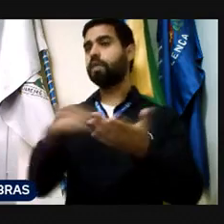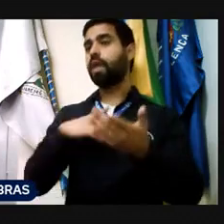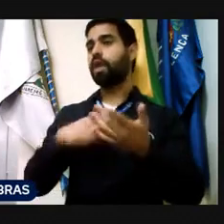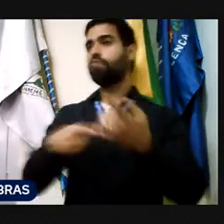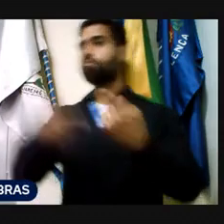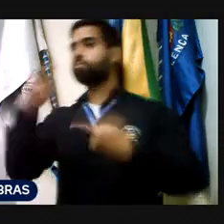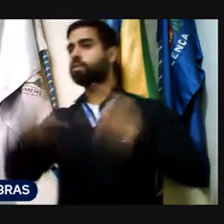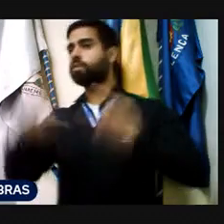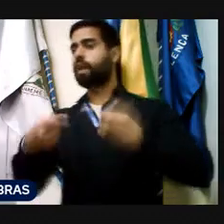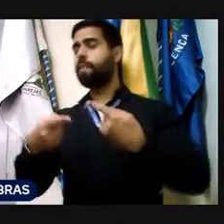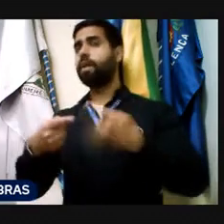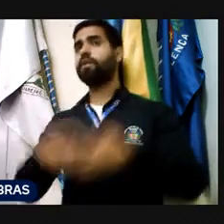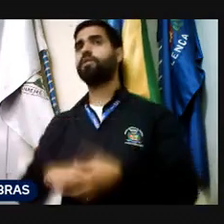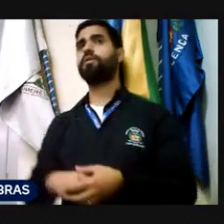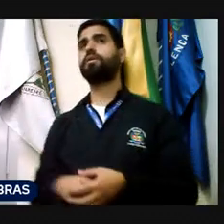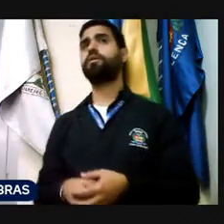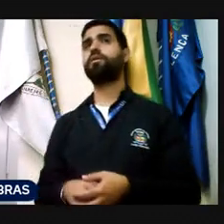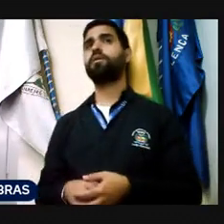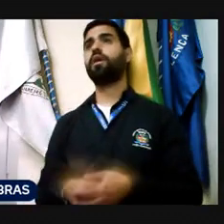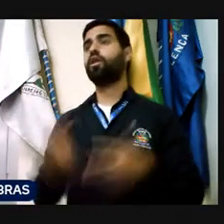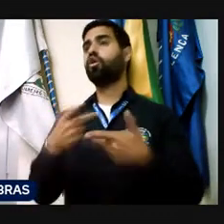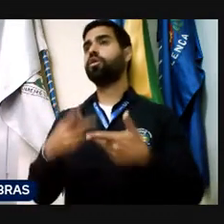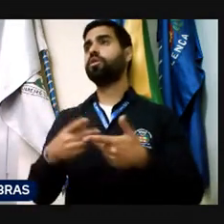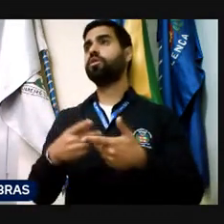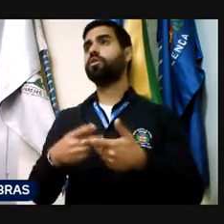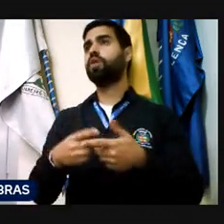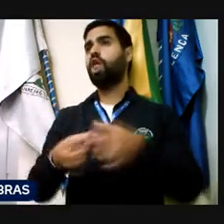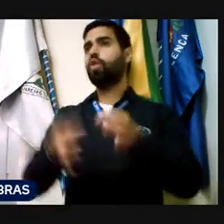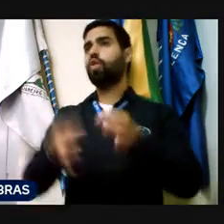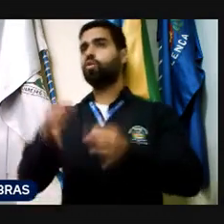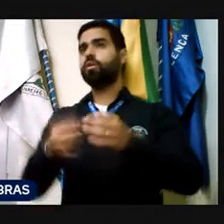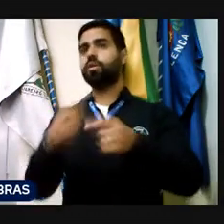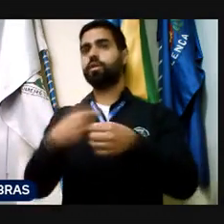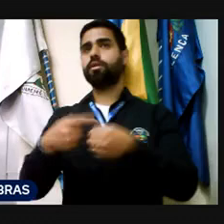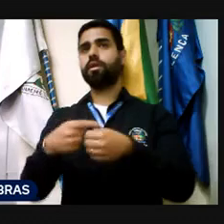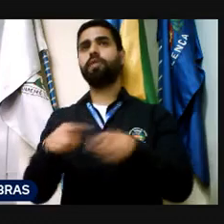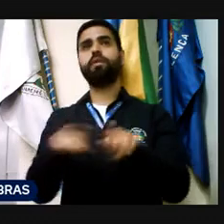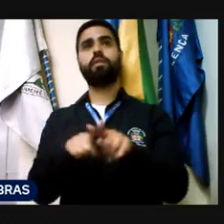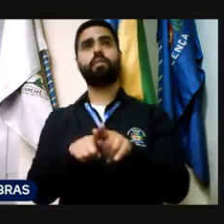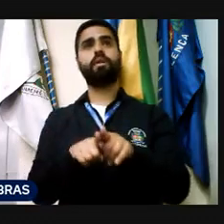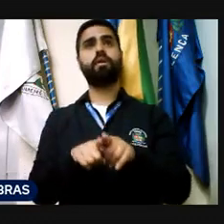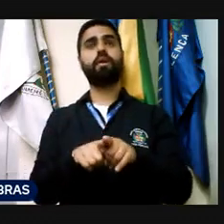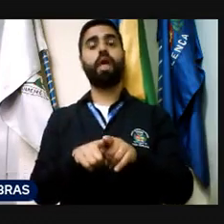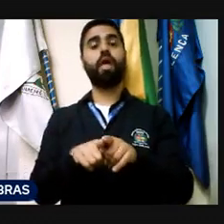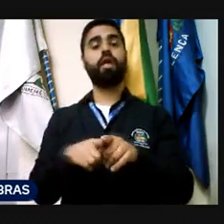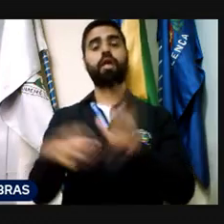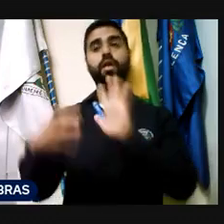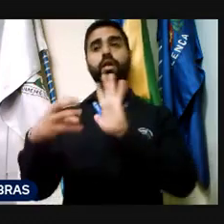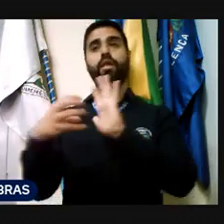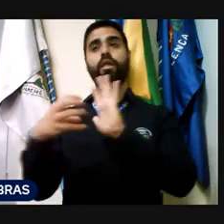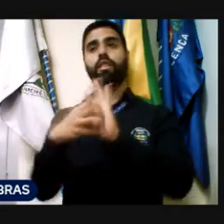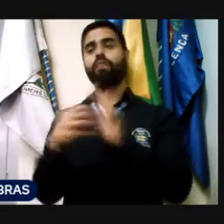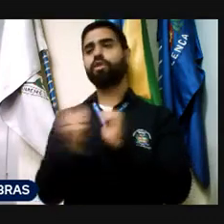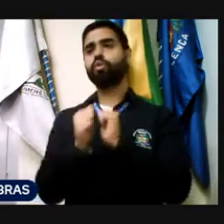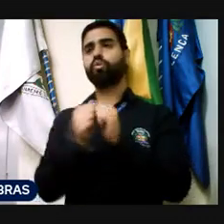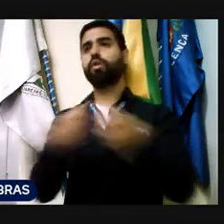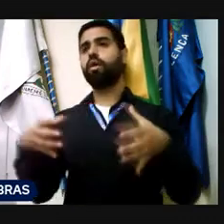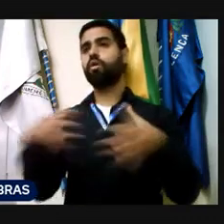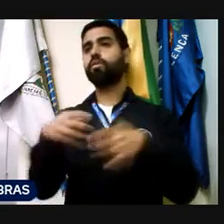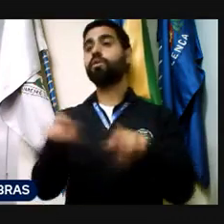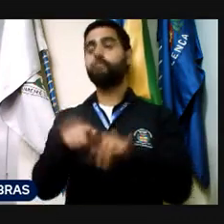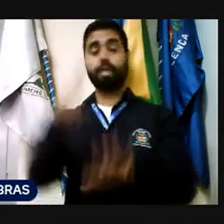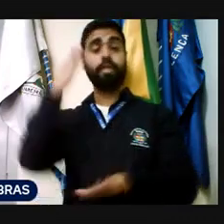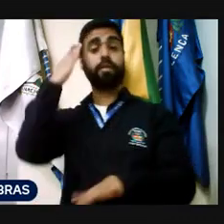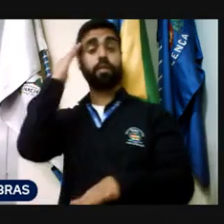debate da parte jurídica do município com a parte jurídica dessa casa, junto com a comissão, que também